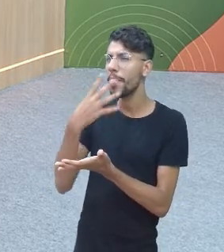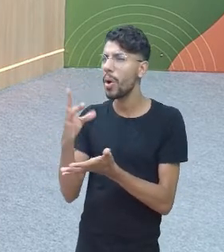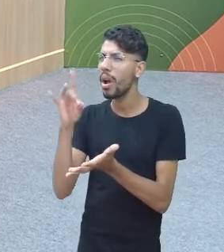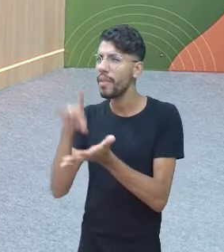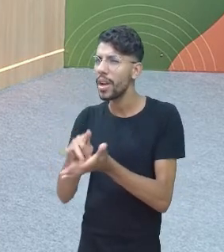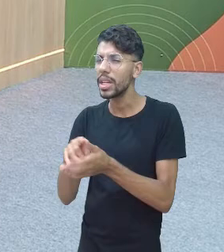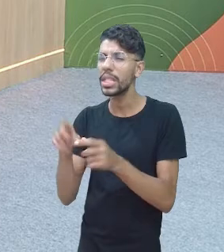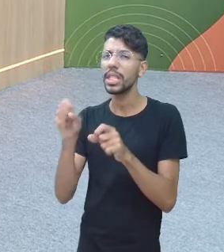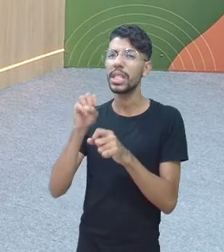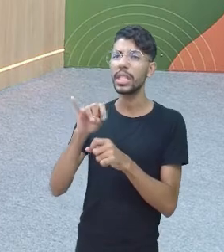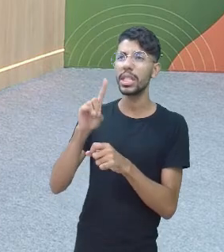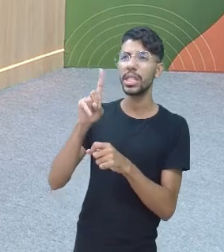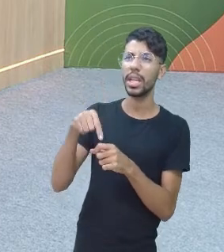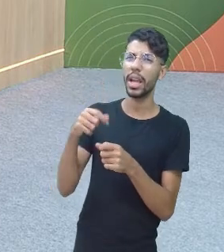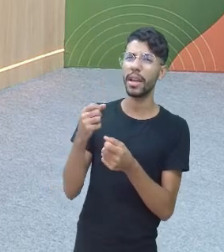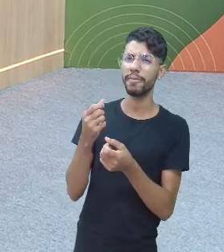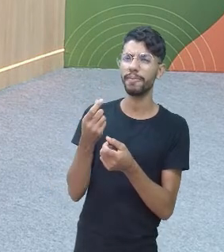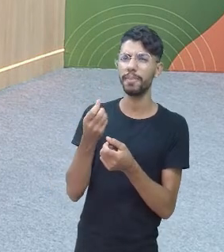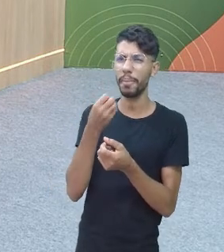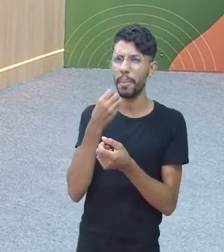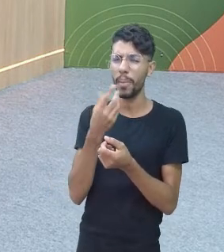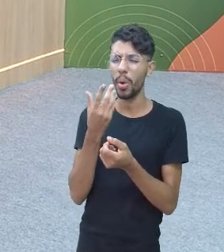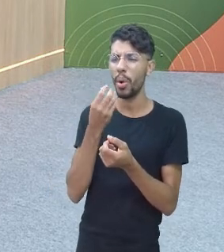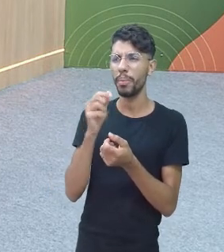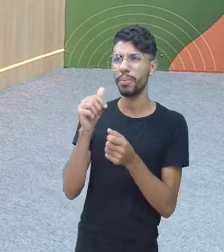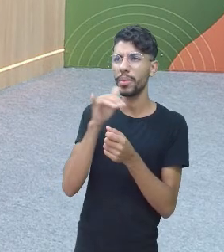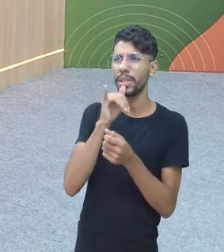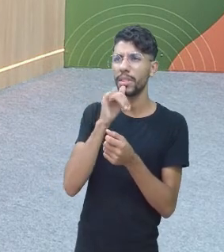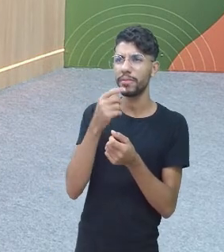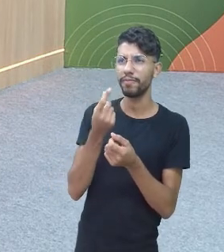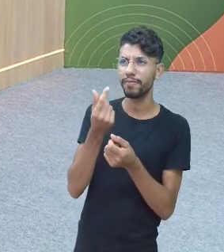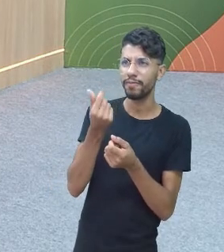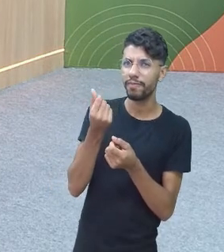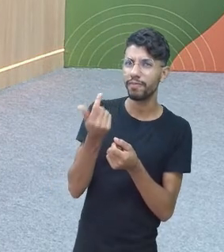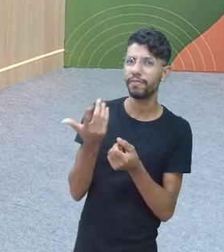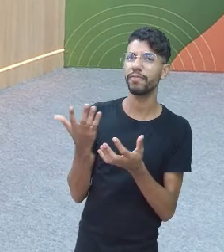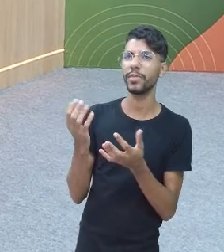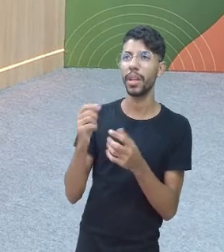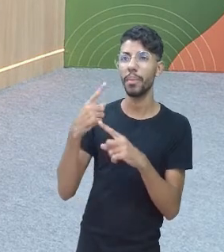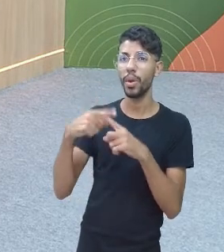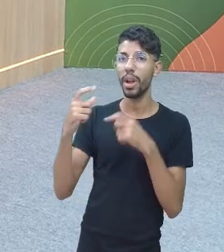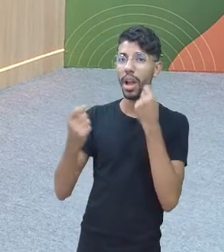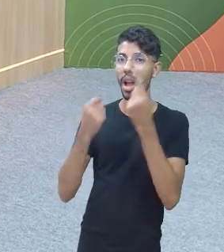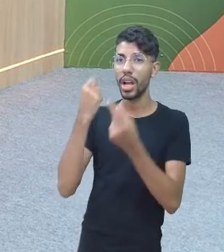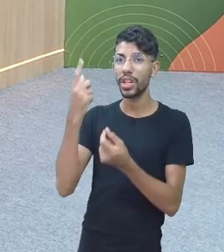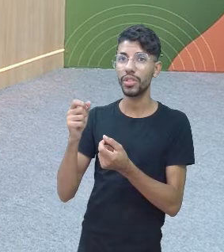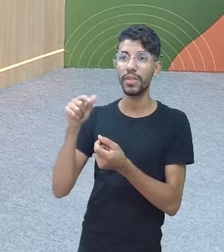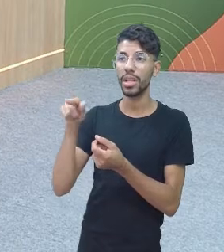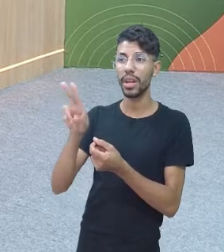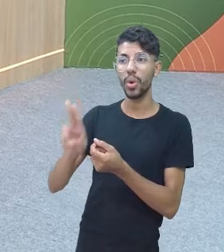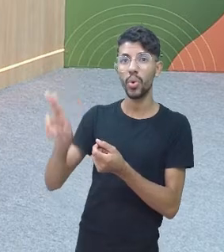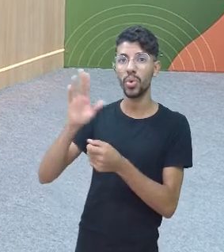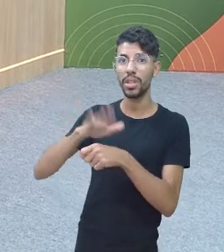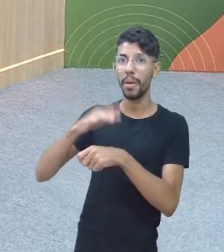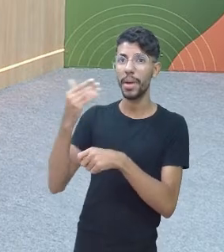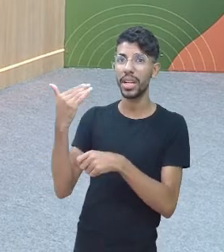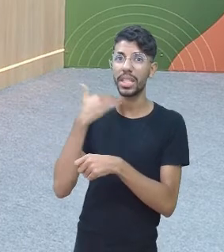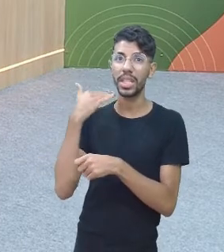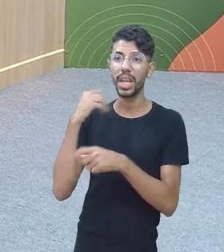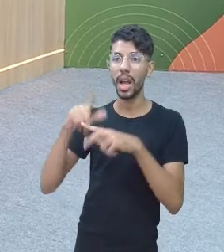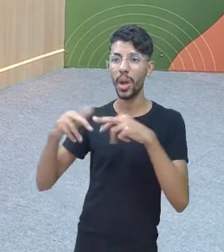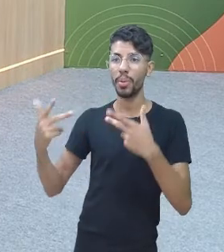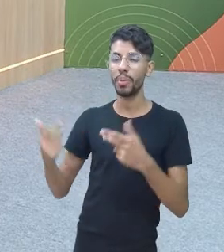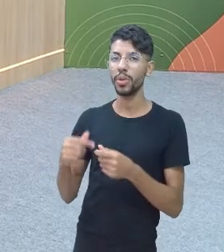se compensa, porque às vezes os tutoriais utilizam produtos mais caros a fim de vender. Então, será que eu